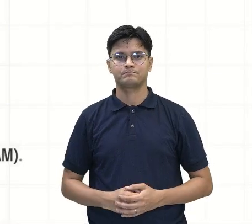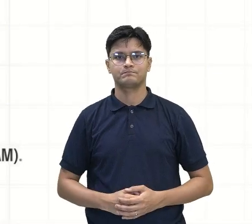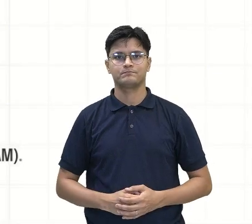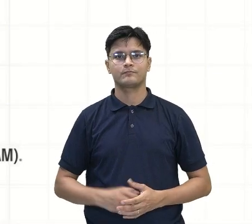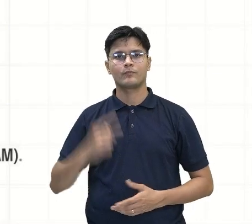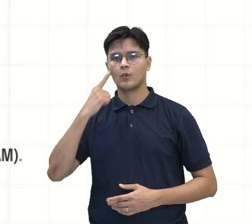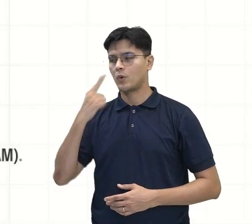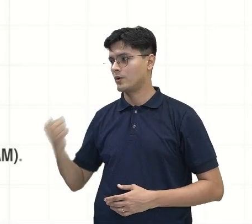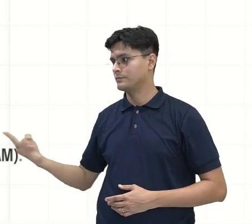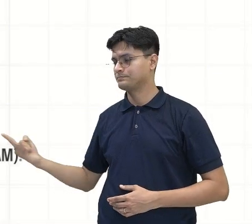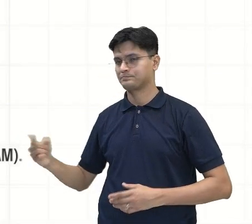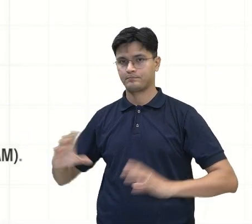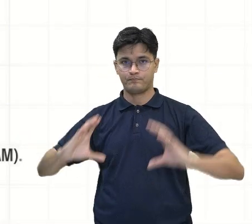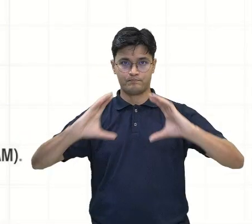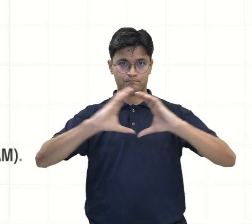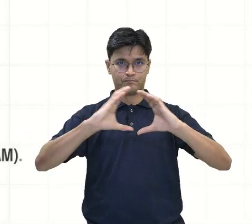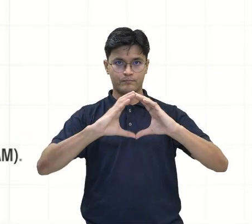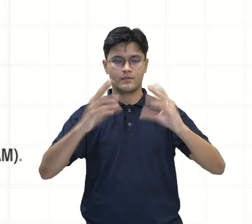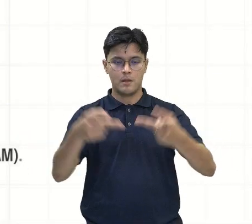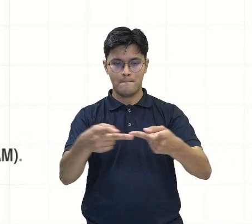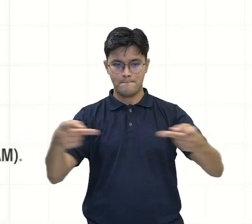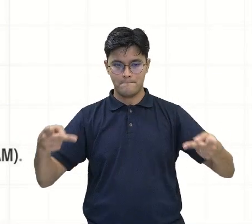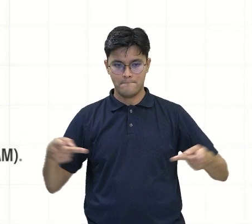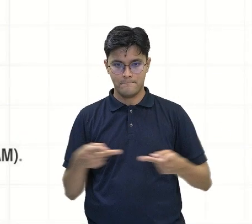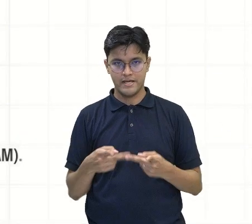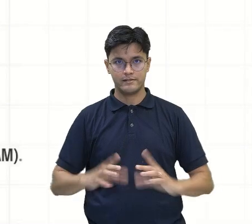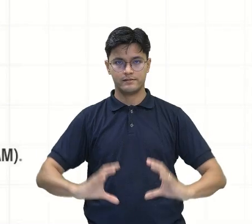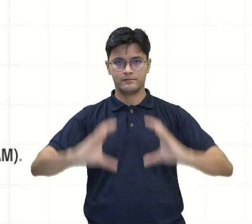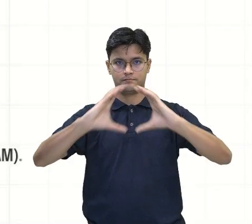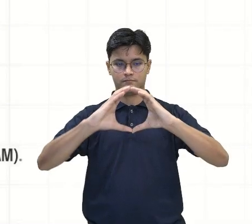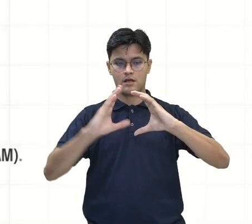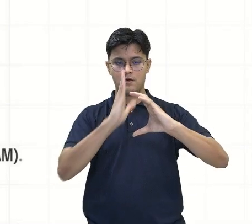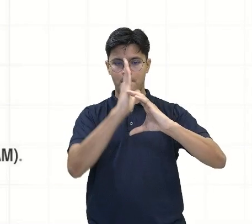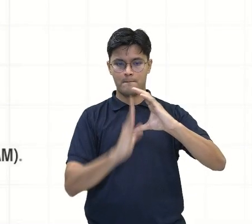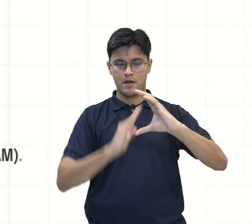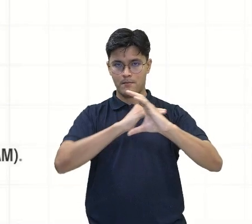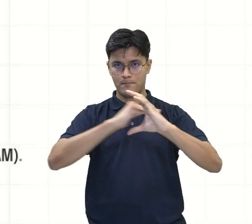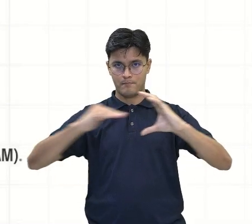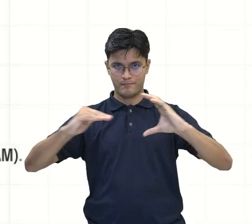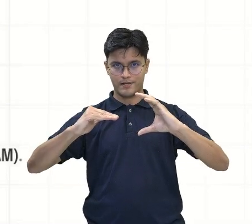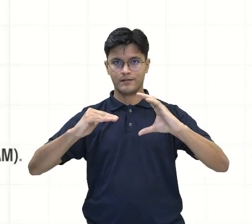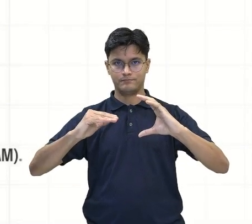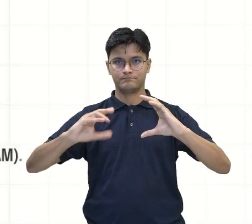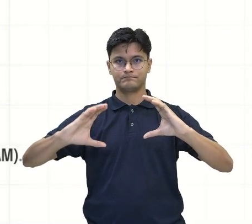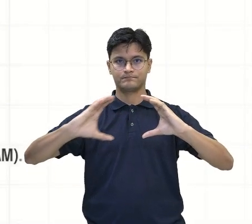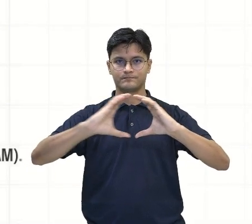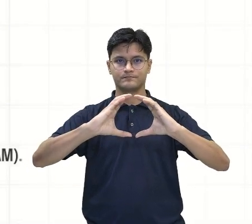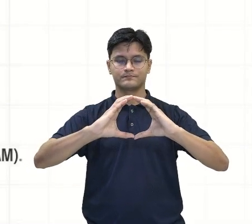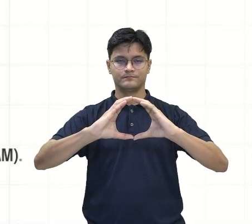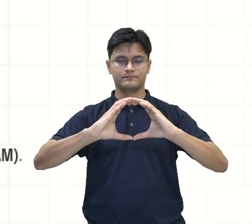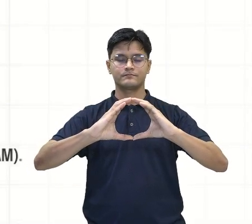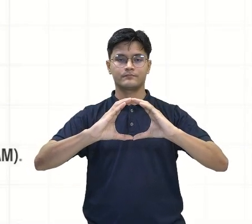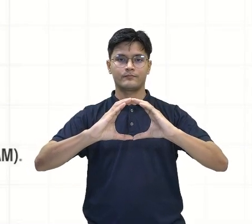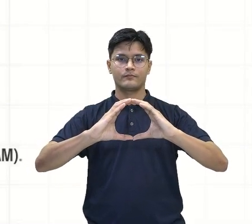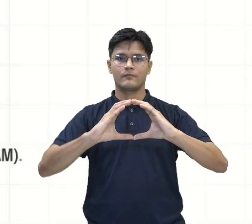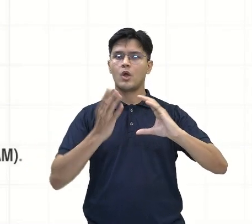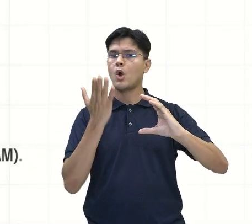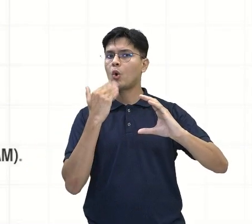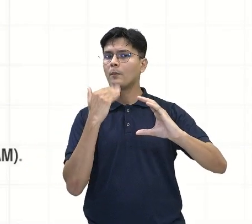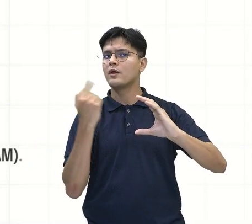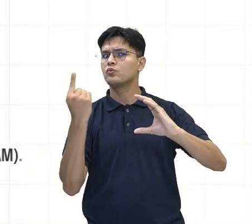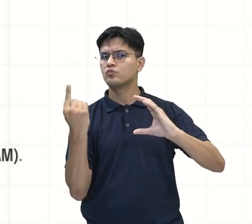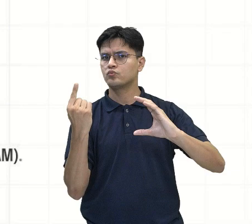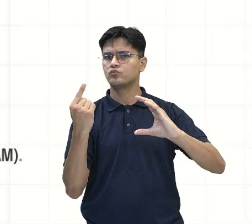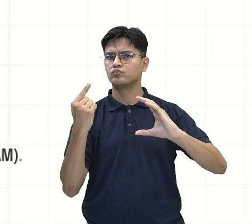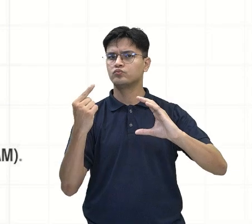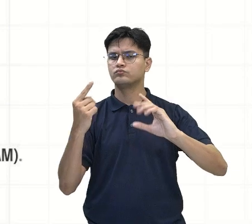pizza aqui, vou dividir essa pizza em 4 pedaços. Desses 4 pedaços, eu vou comer um.